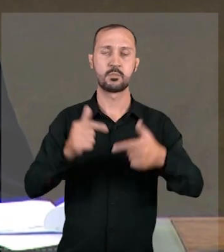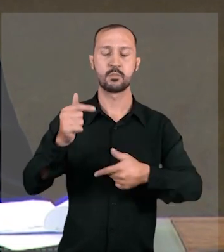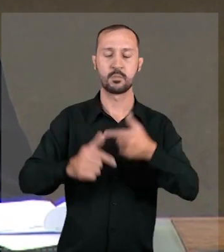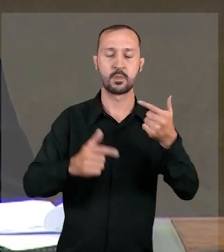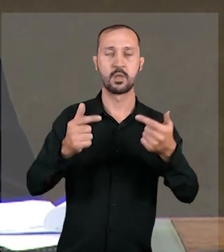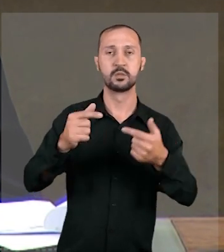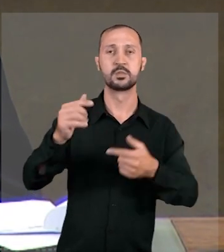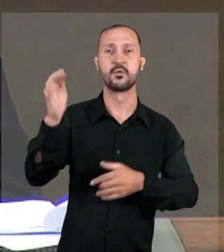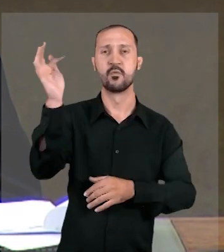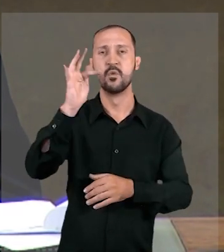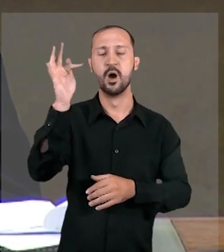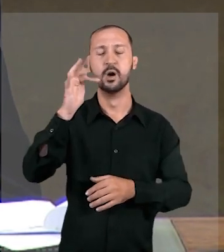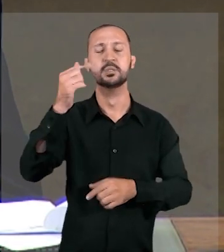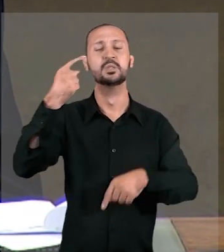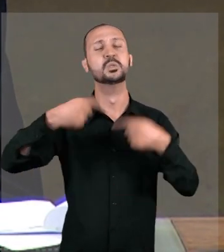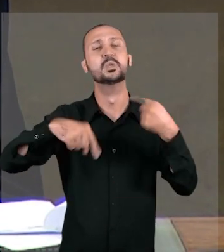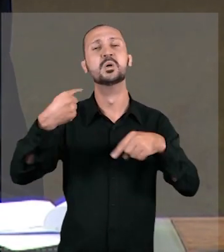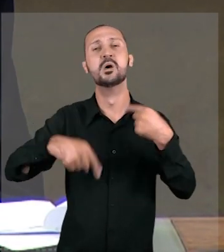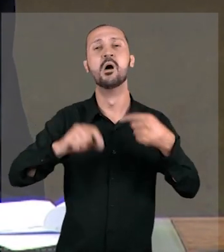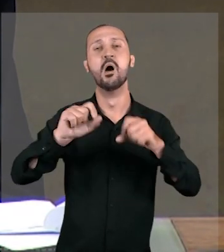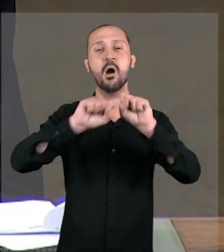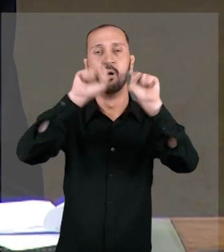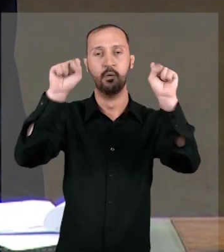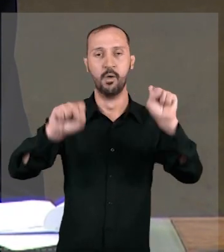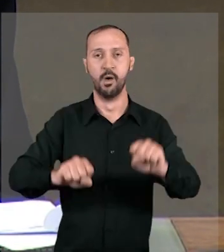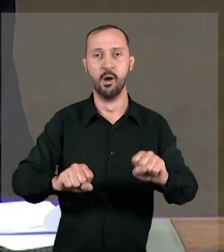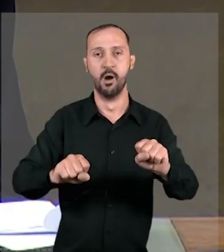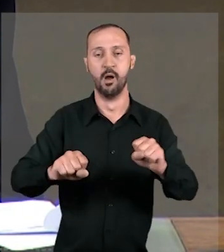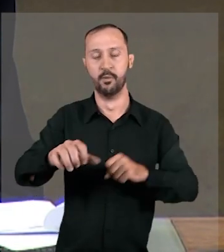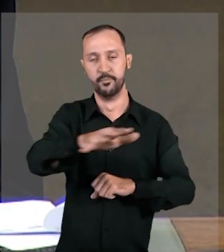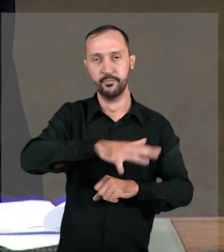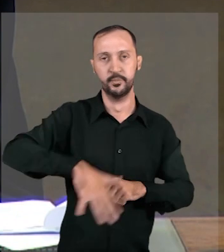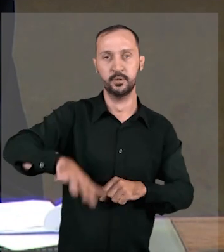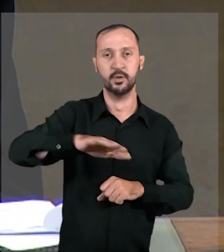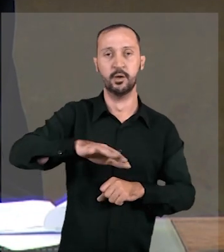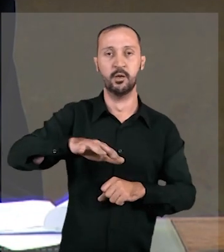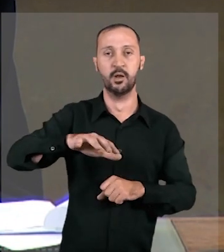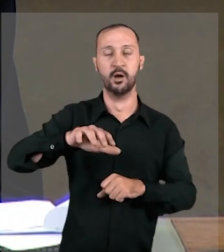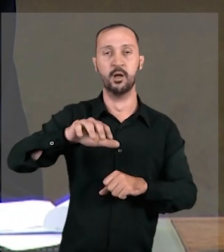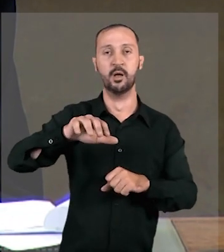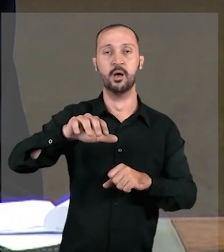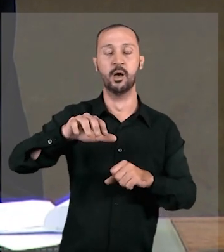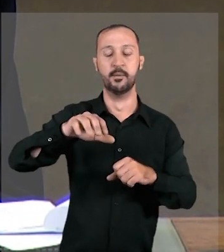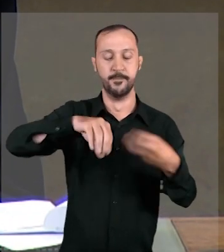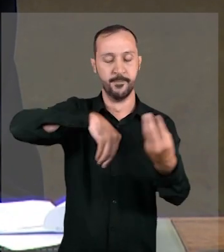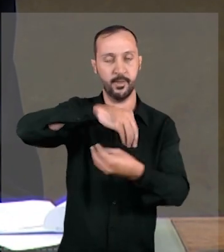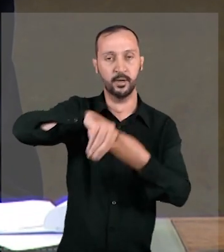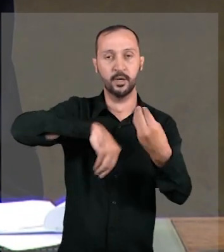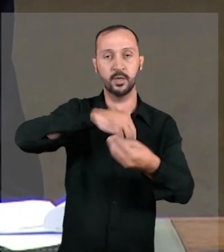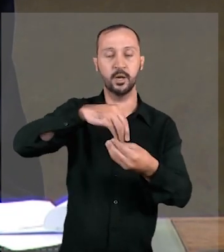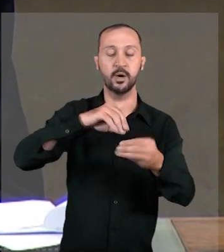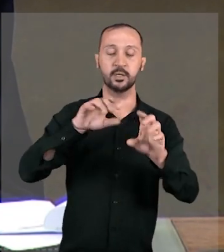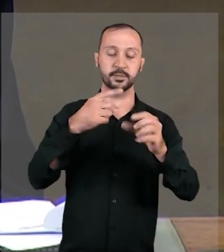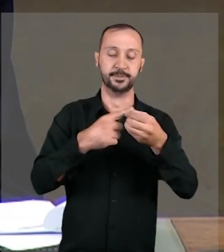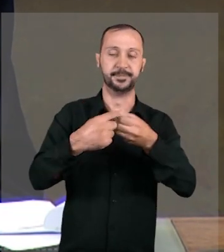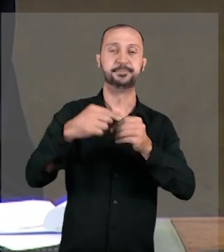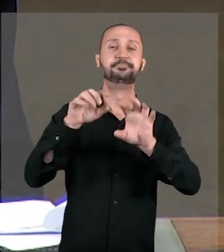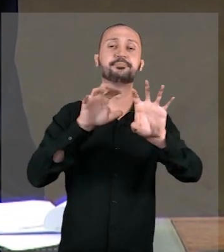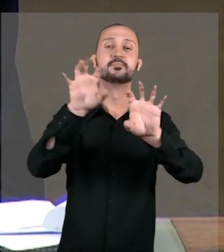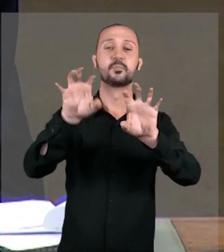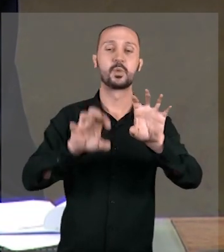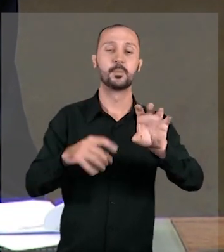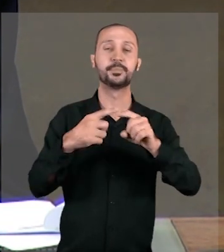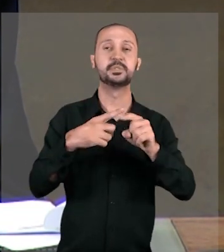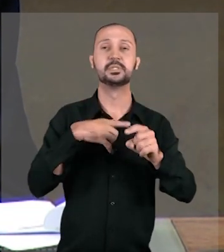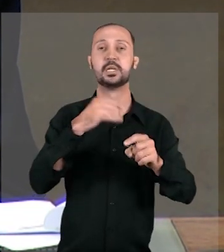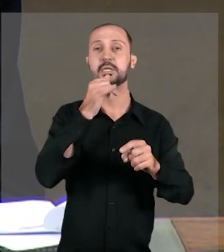academia defendem o sistema distrital misto? Como é que ele funciona? Distrital misto porque